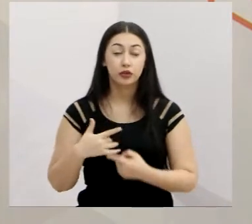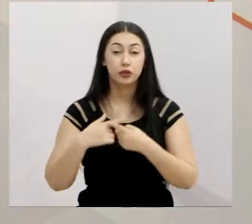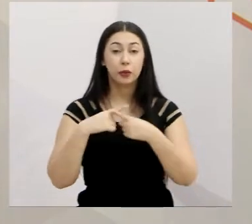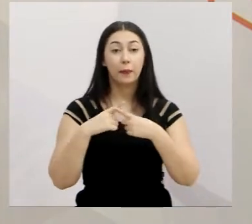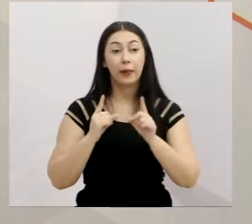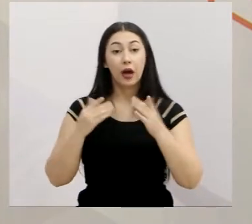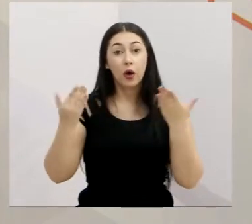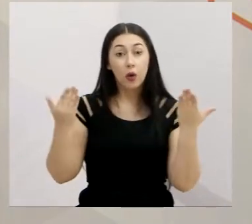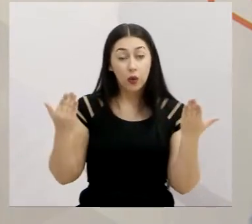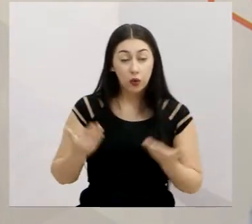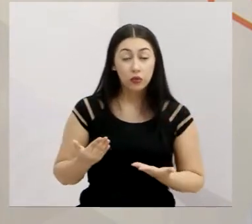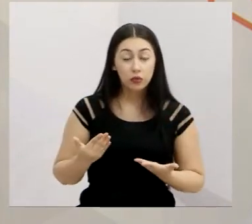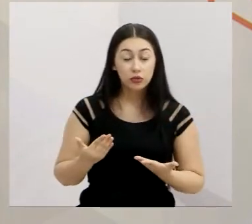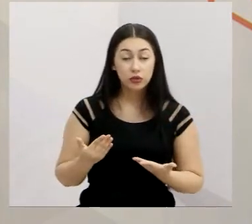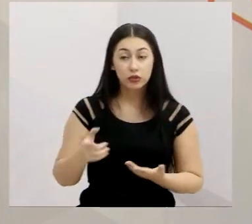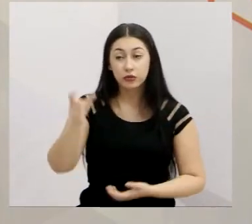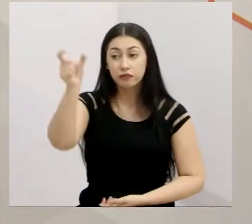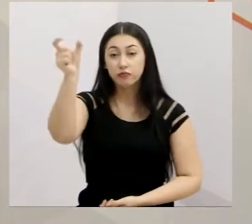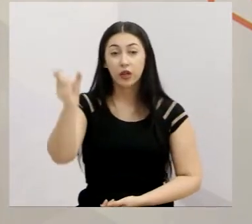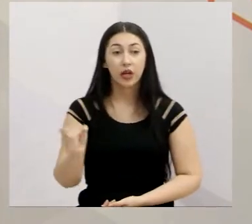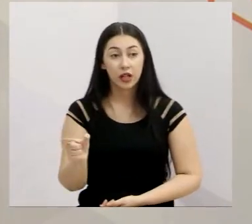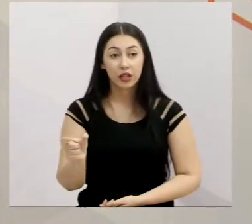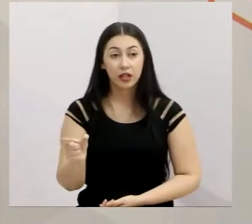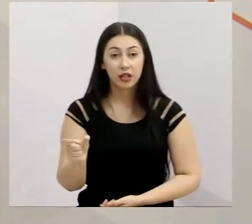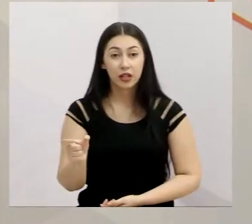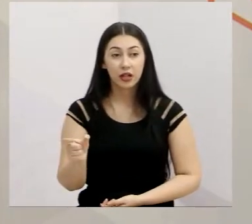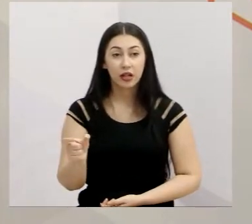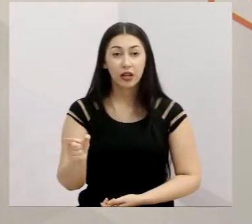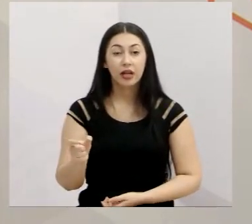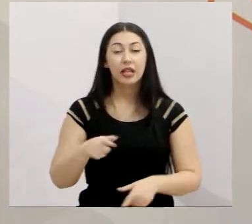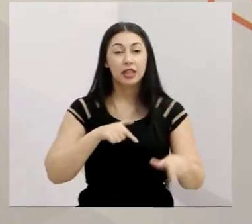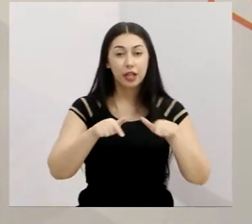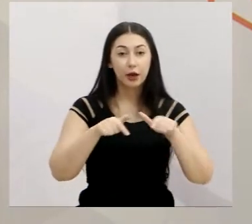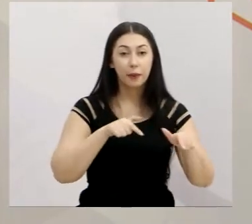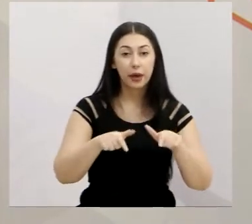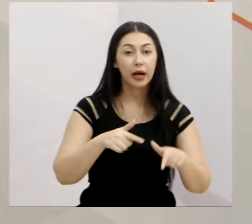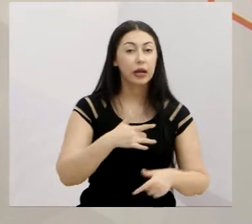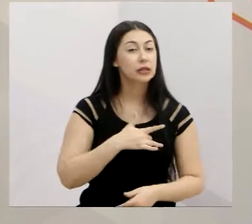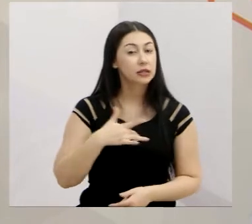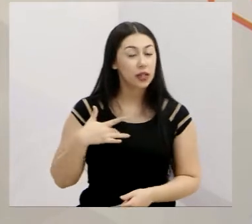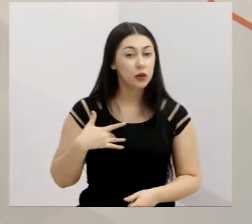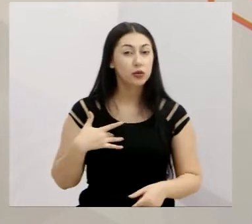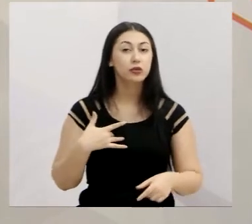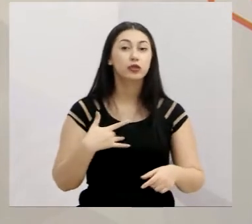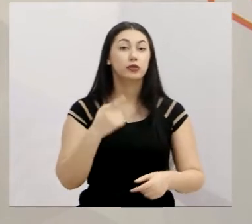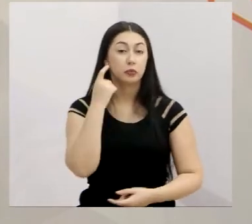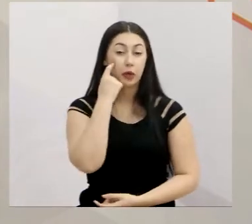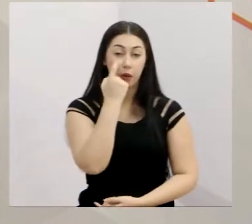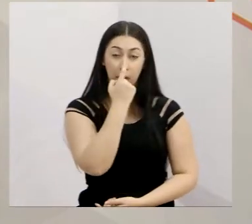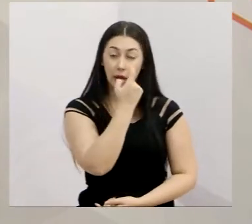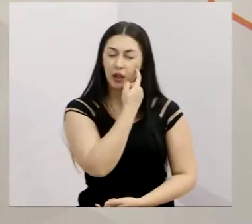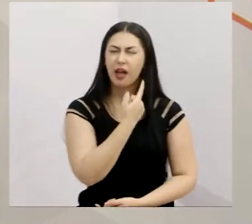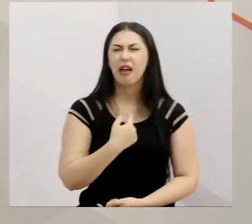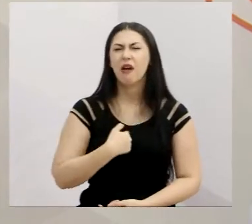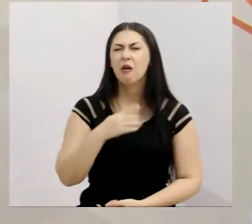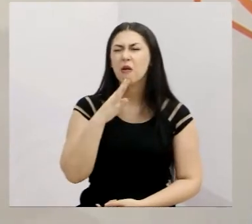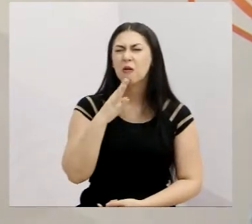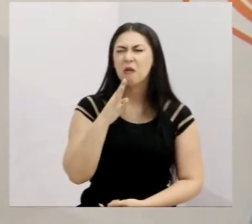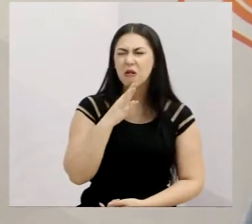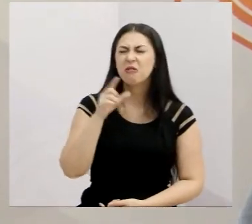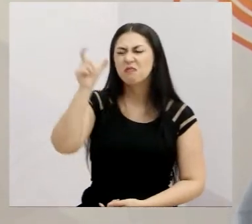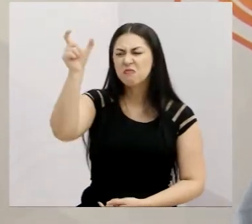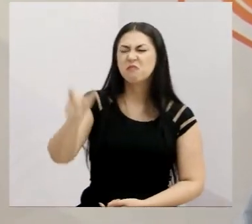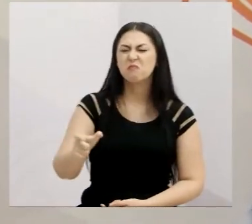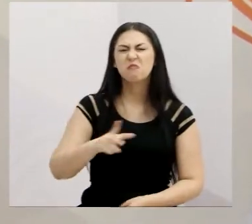hoje hoje A nenenzinha Ela está aí com agente de saúde na nossa comunidade do parque Meia Lua eu conheço alergia por